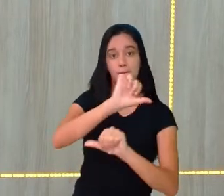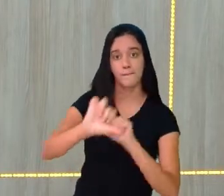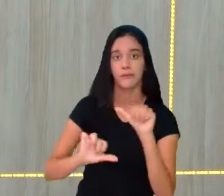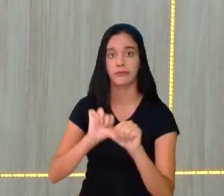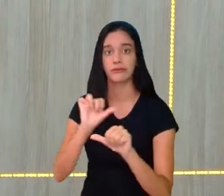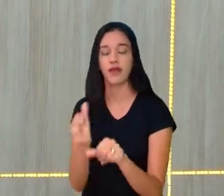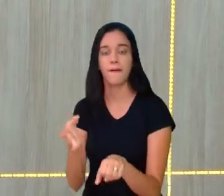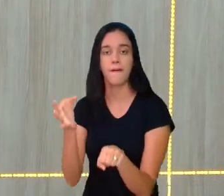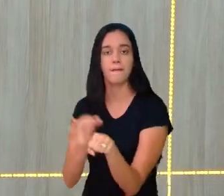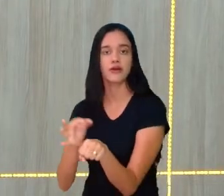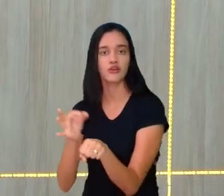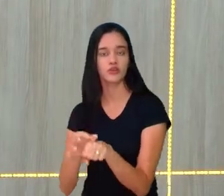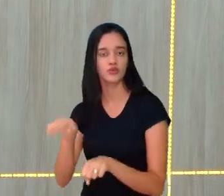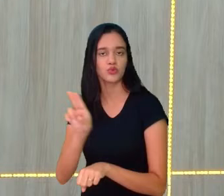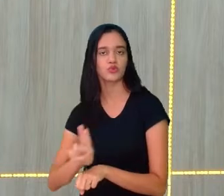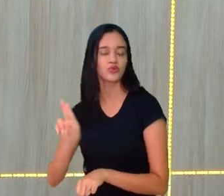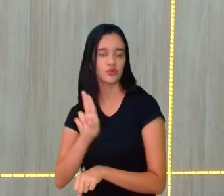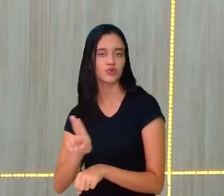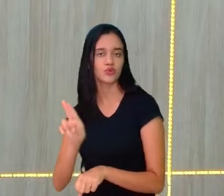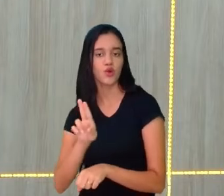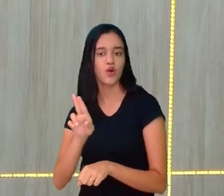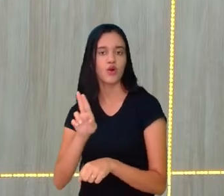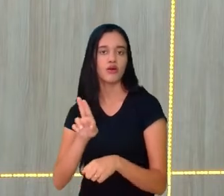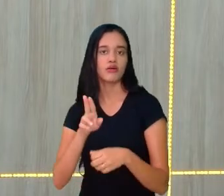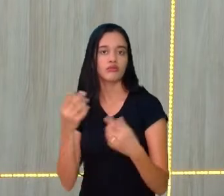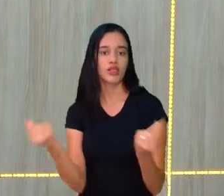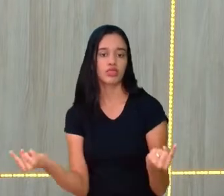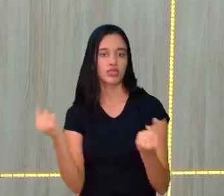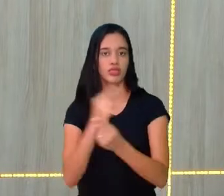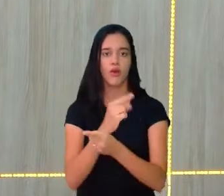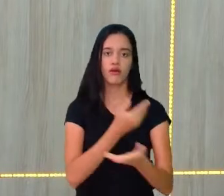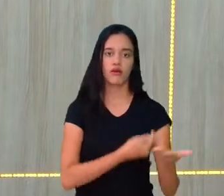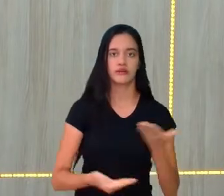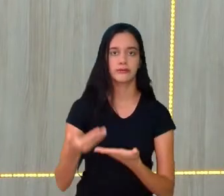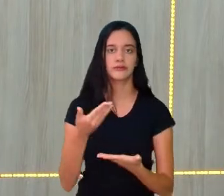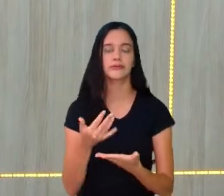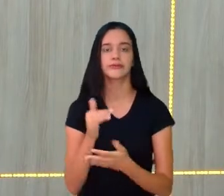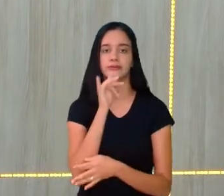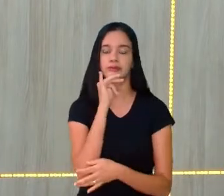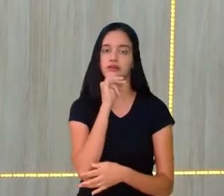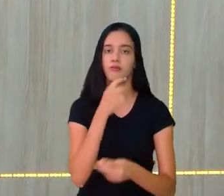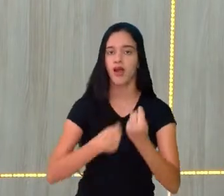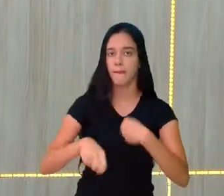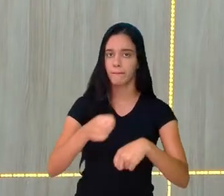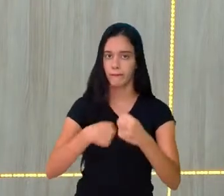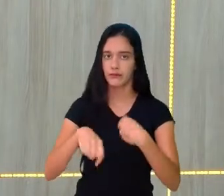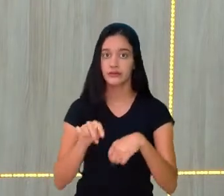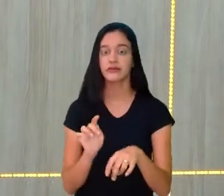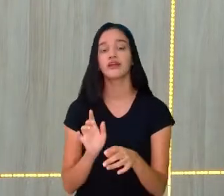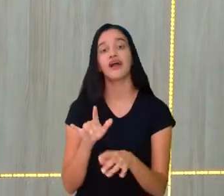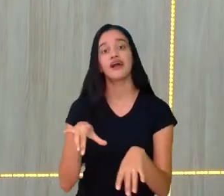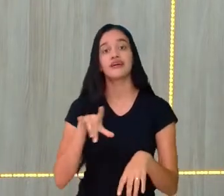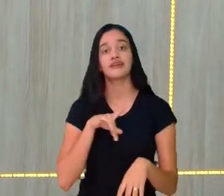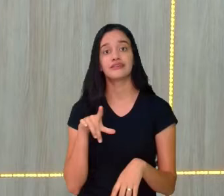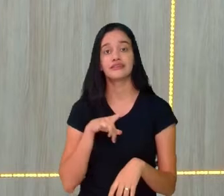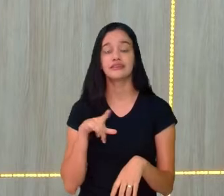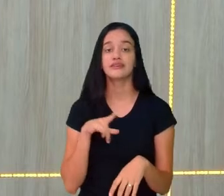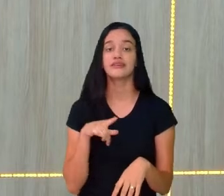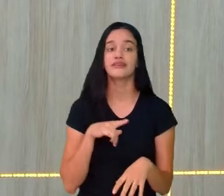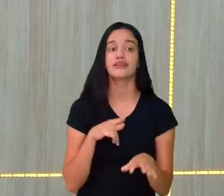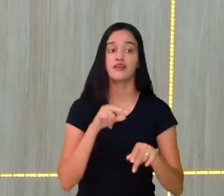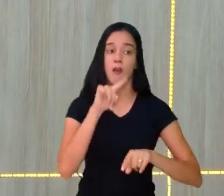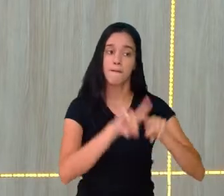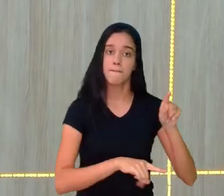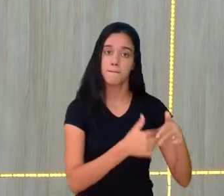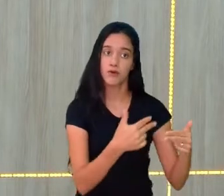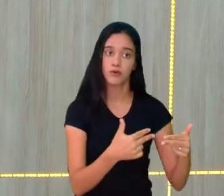utilizar a moeda como fonte de troca, né? Nessa relação, por exemplo, capitalista, onde a gente tem a troca de